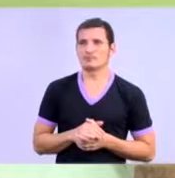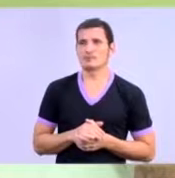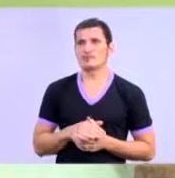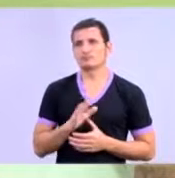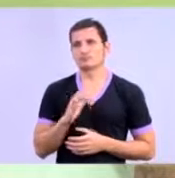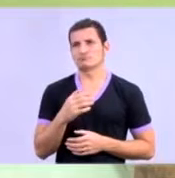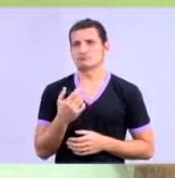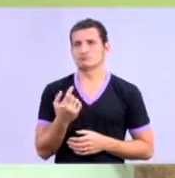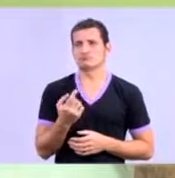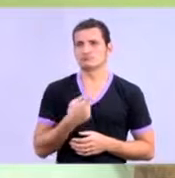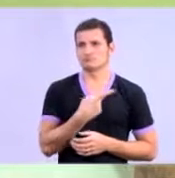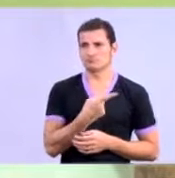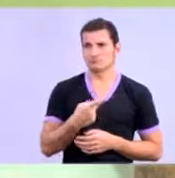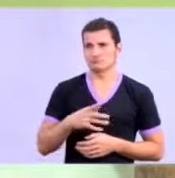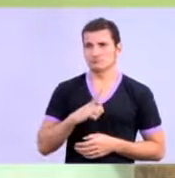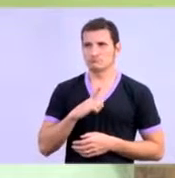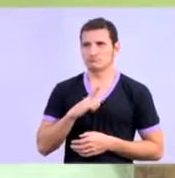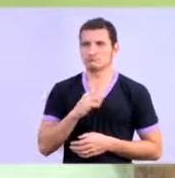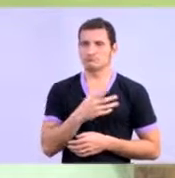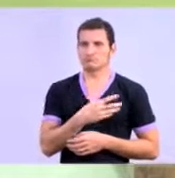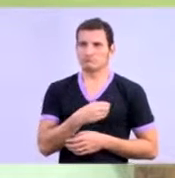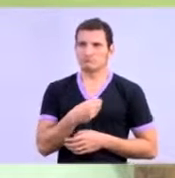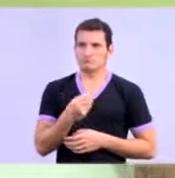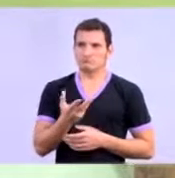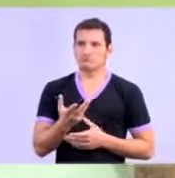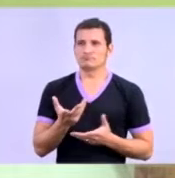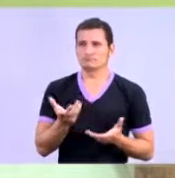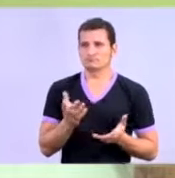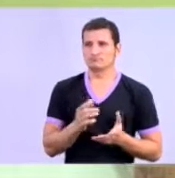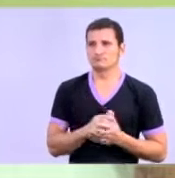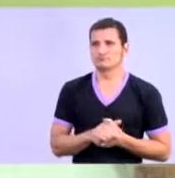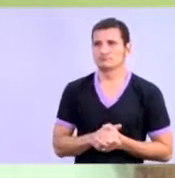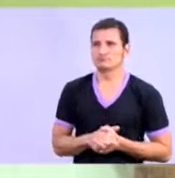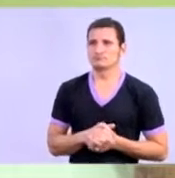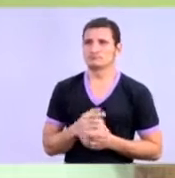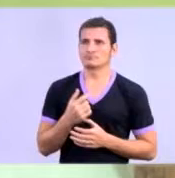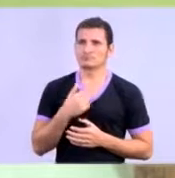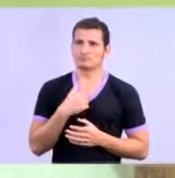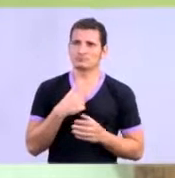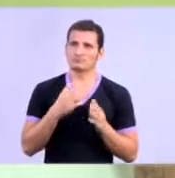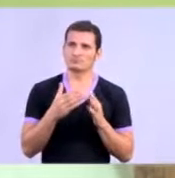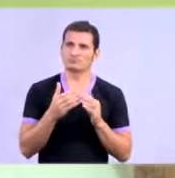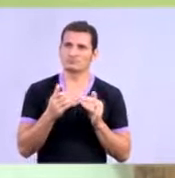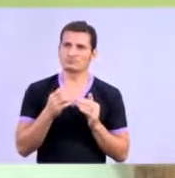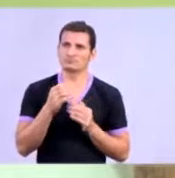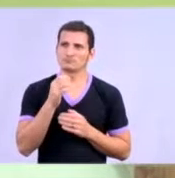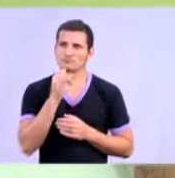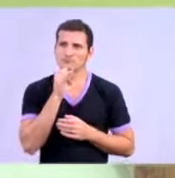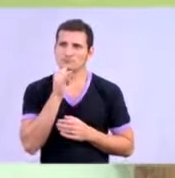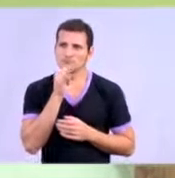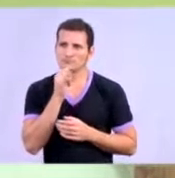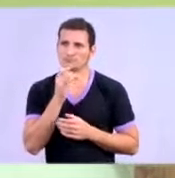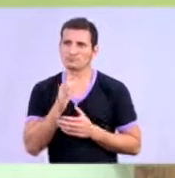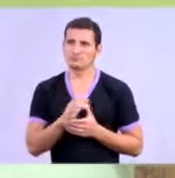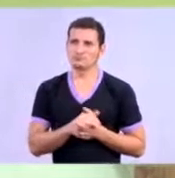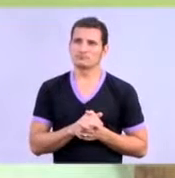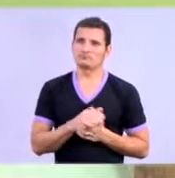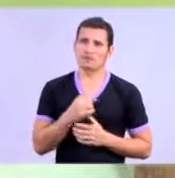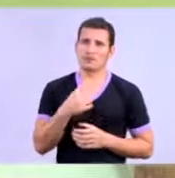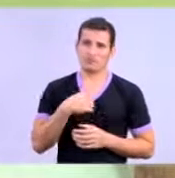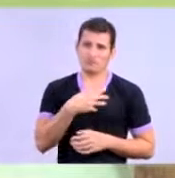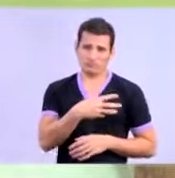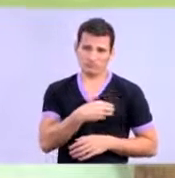e logo no meu caso pode acontecer isso, eu pedi, por exemplo, para uma das minhas filhas, me traga um copo